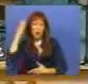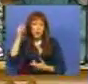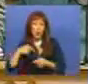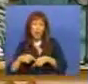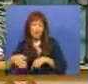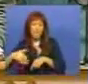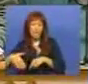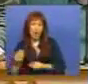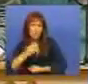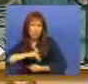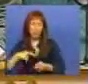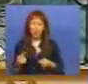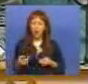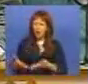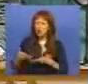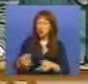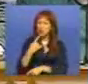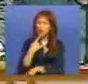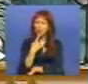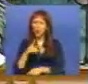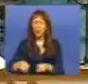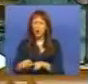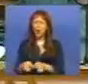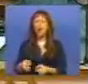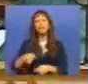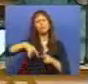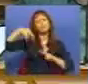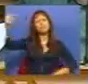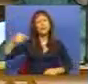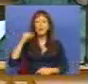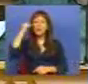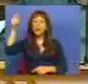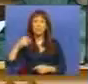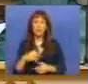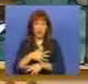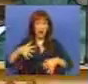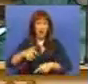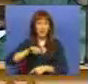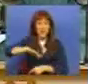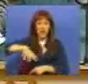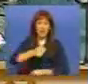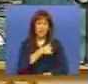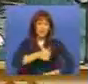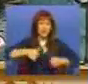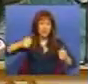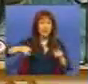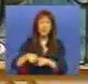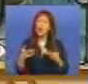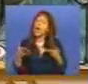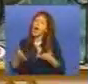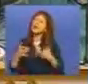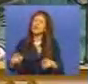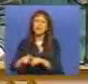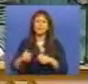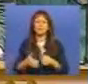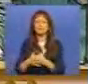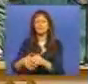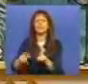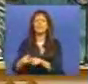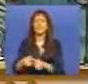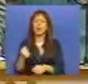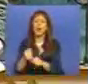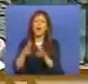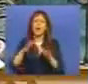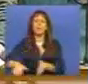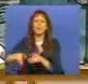curto prazo contribui grandemente para que os municípios, particularmente nas grandes áreas metropolitanas, ajudassem no processo de sobreprodução